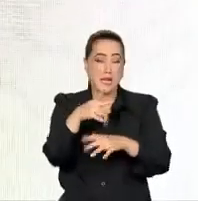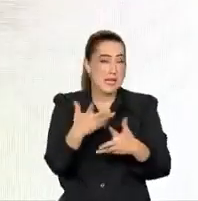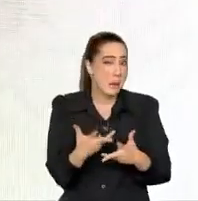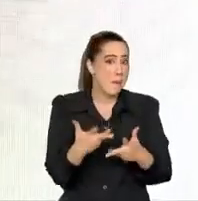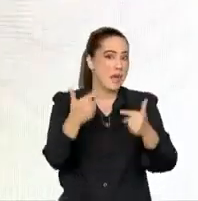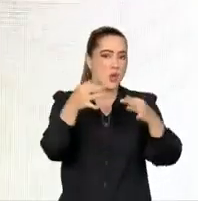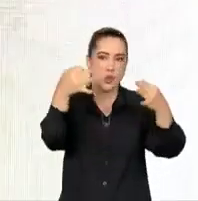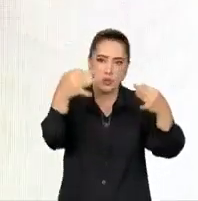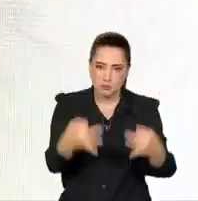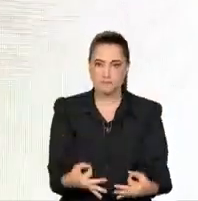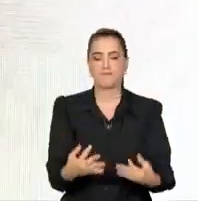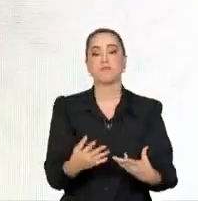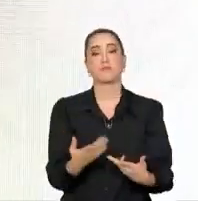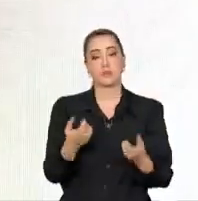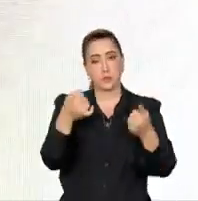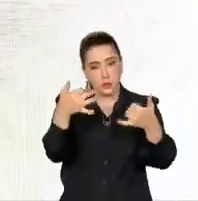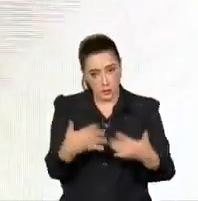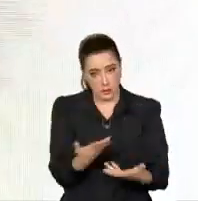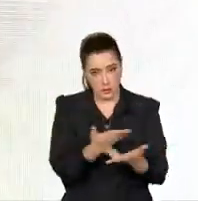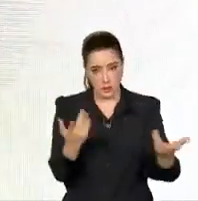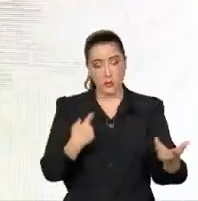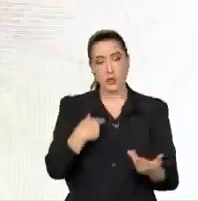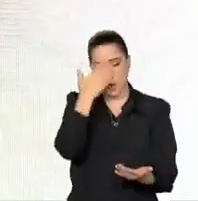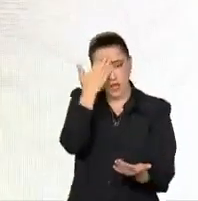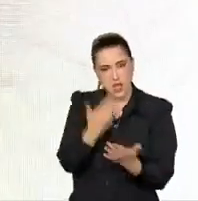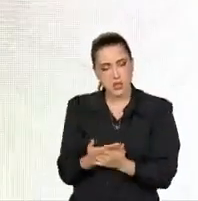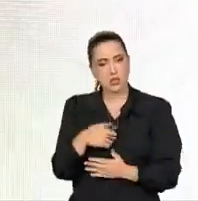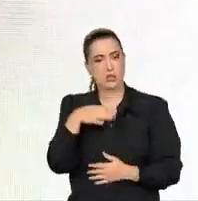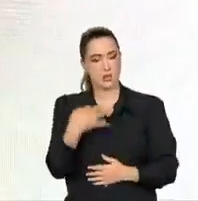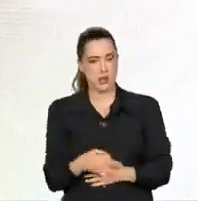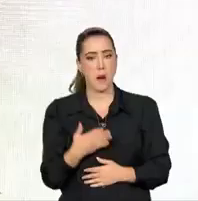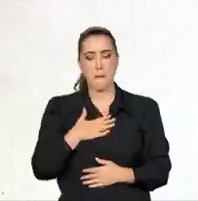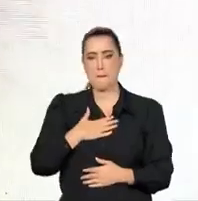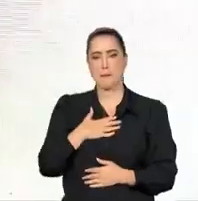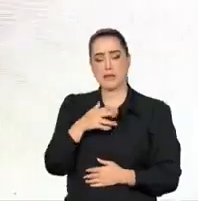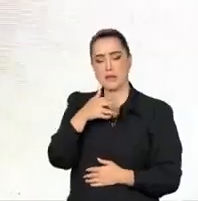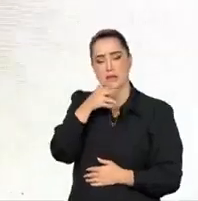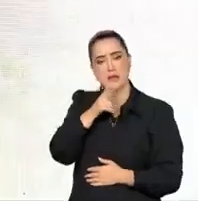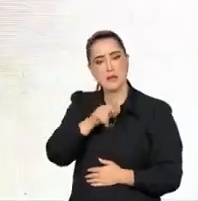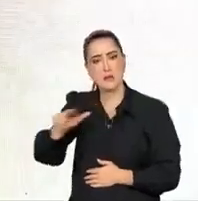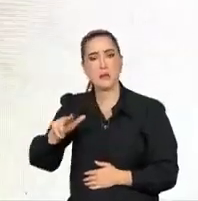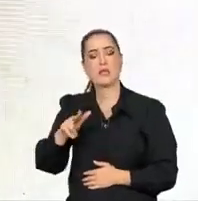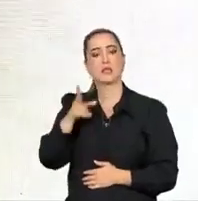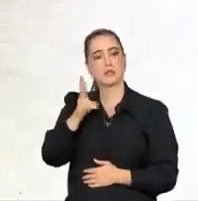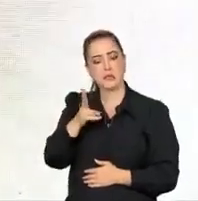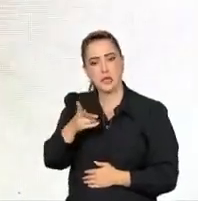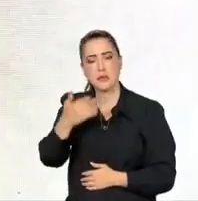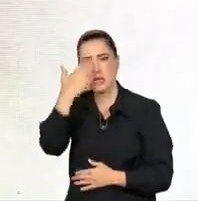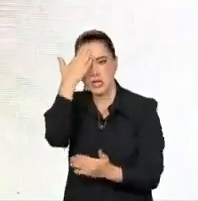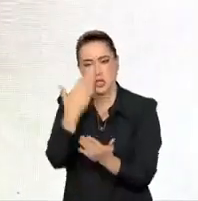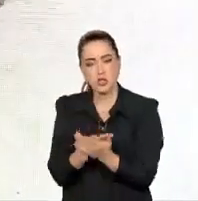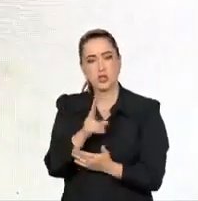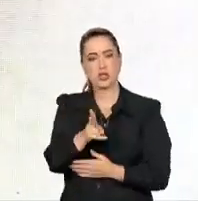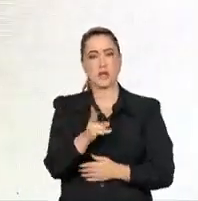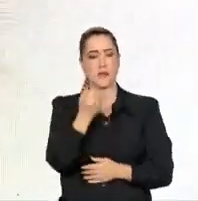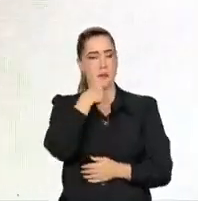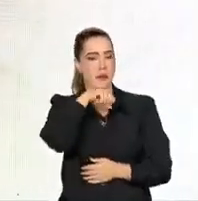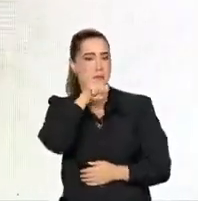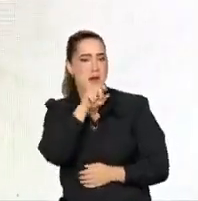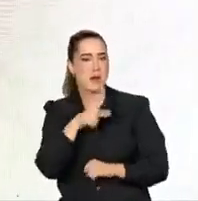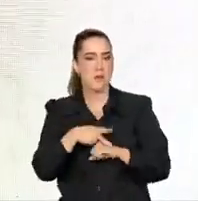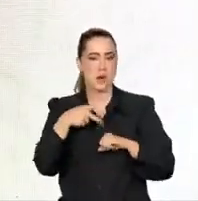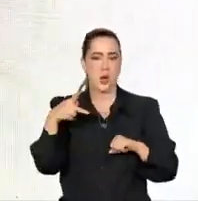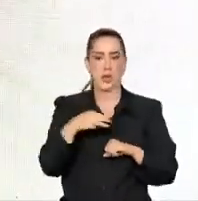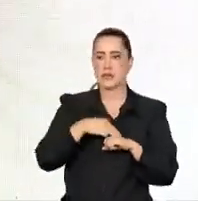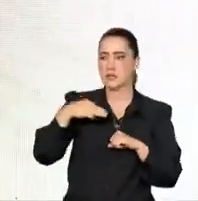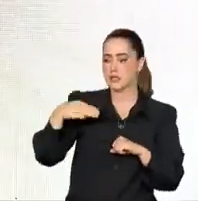dizendo isso tudo porque eu levei muito a sério. A minha irmã levava muito a sério. A minha mãe fez pós, tem um mestrado,